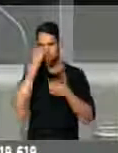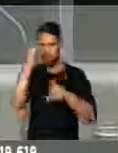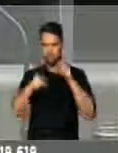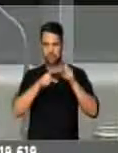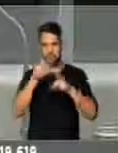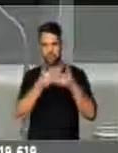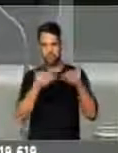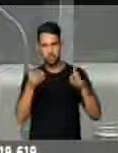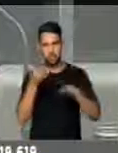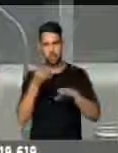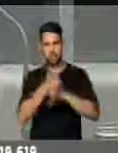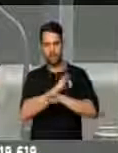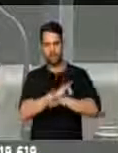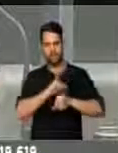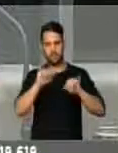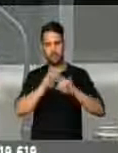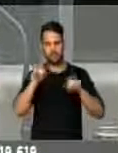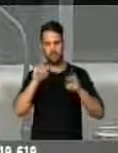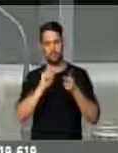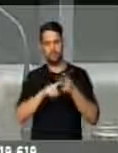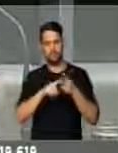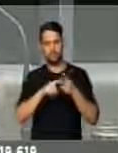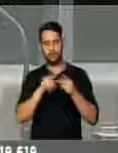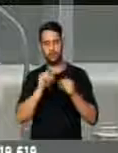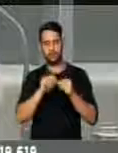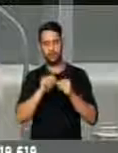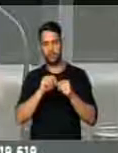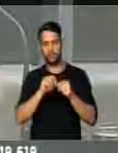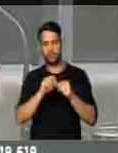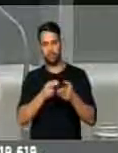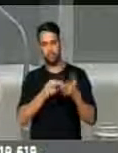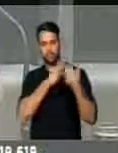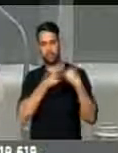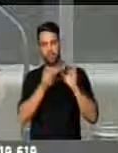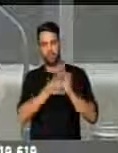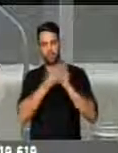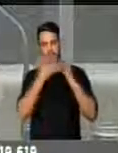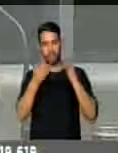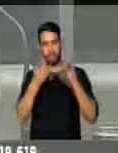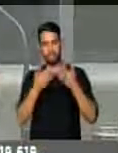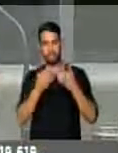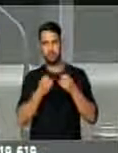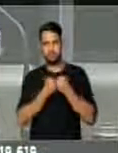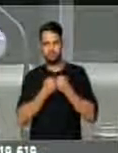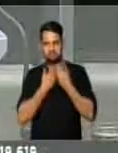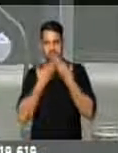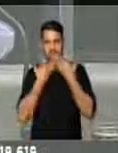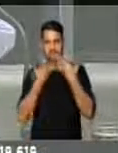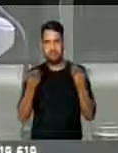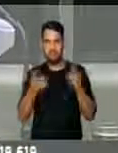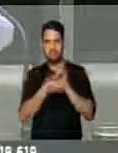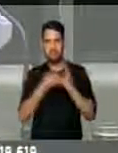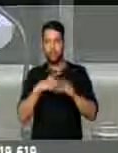cidadãos às informações e ao exercício da liberdade de expressão